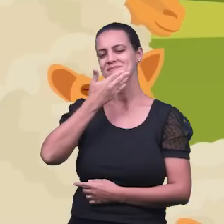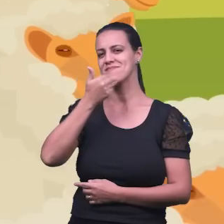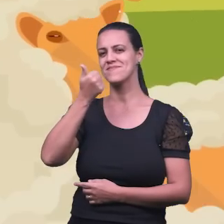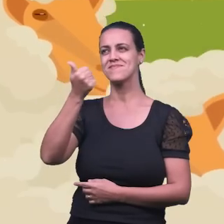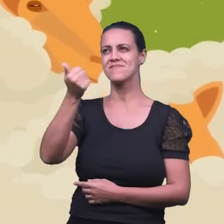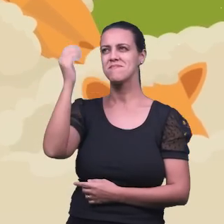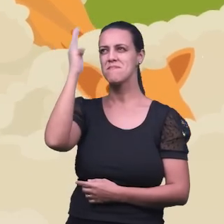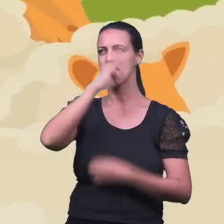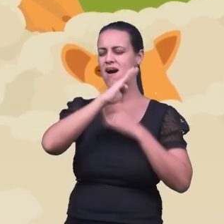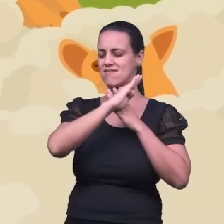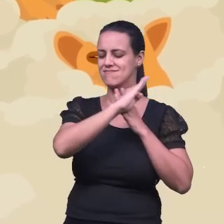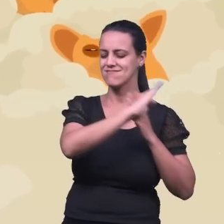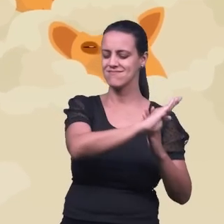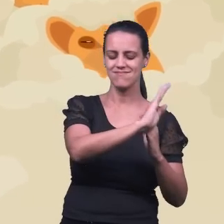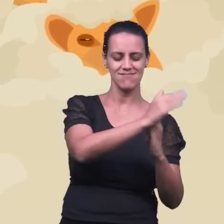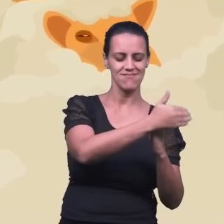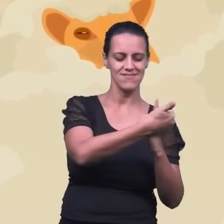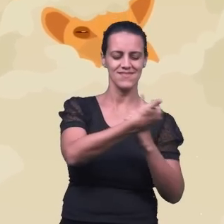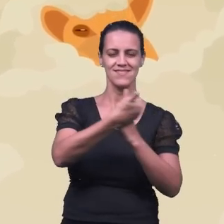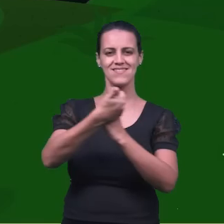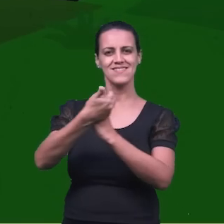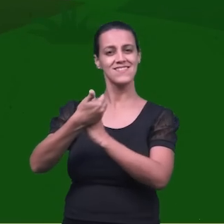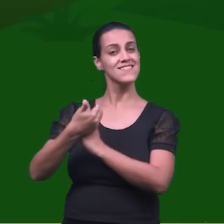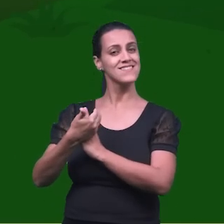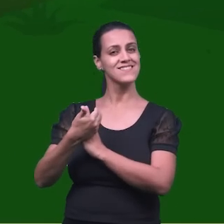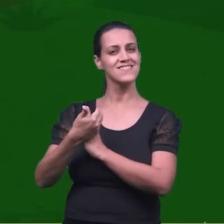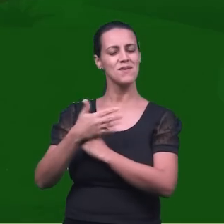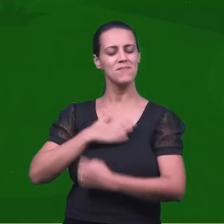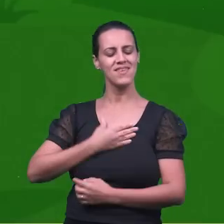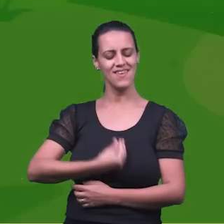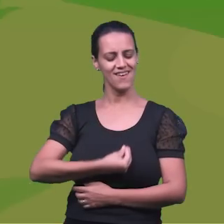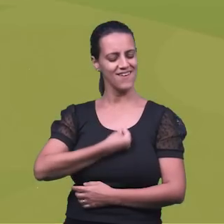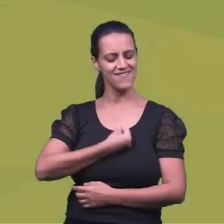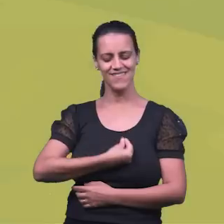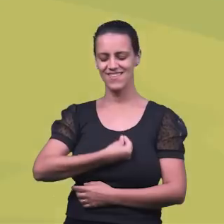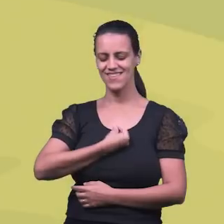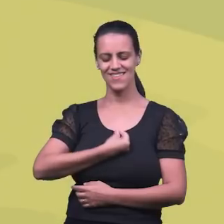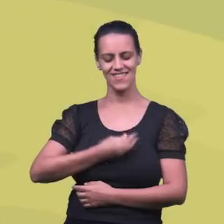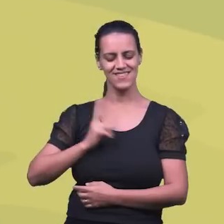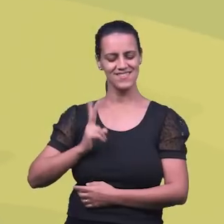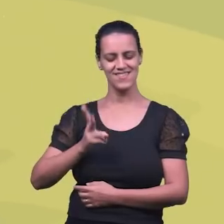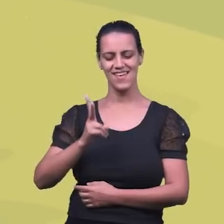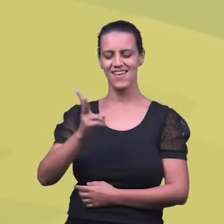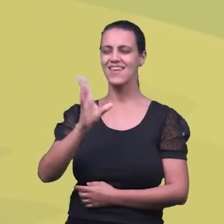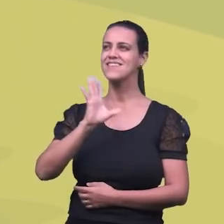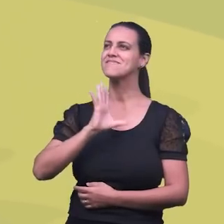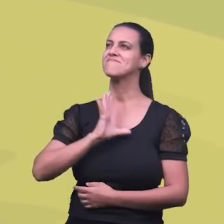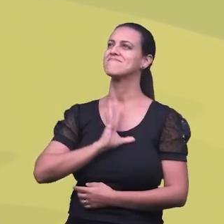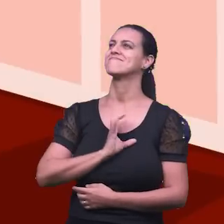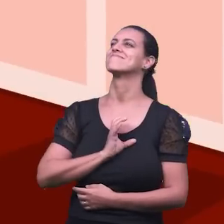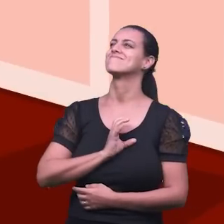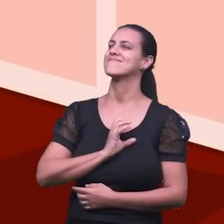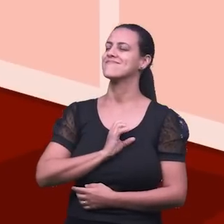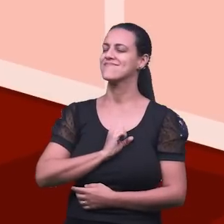amigo, do mal estou guardado, toda minha vida eu